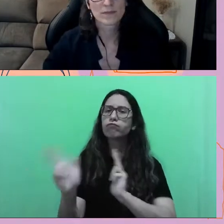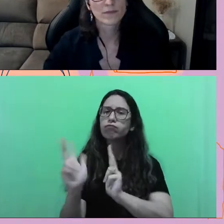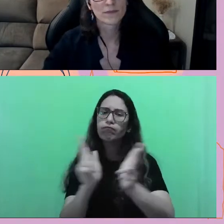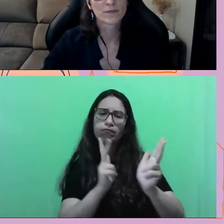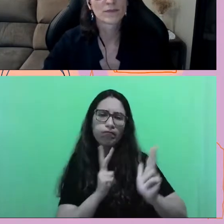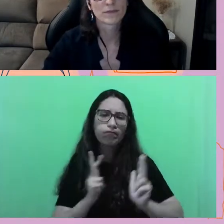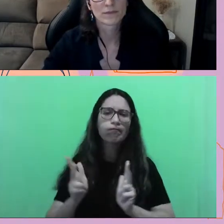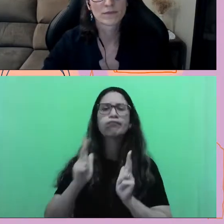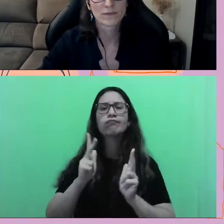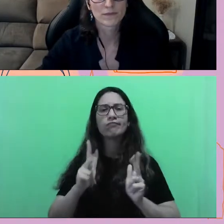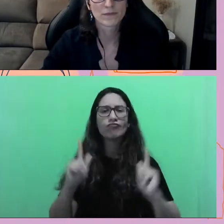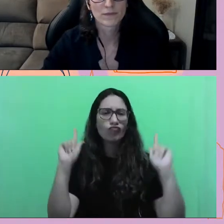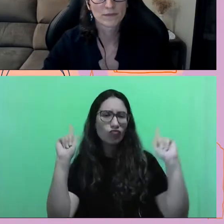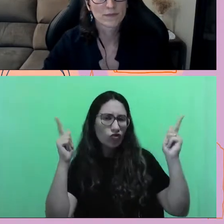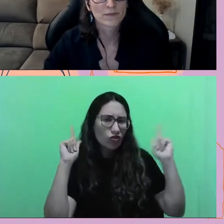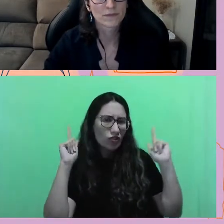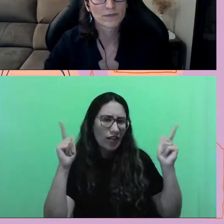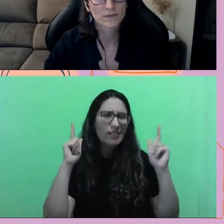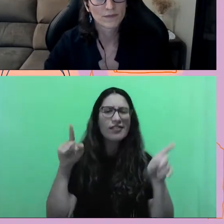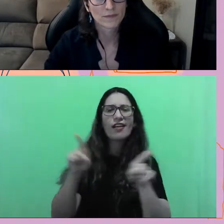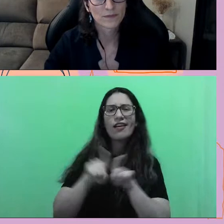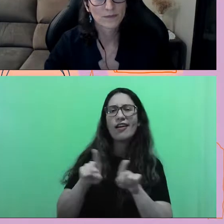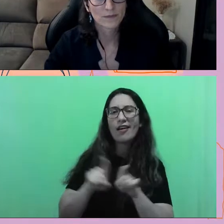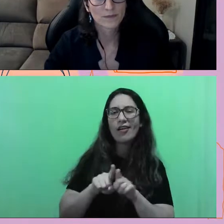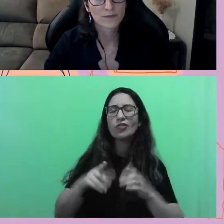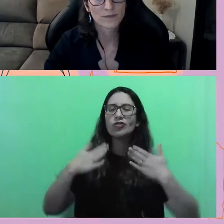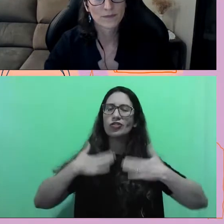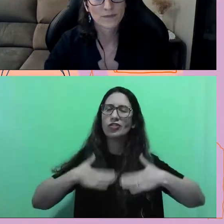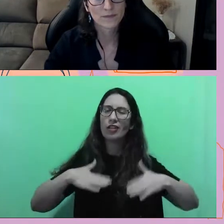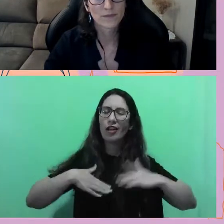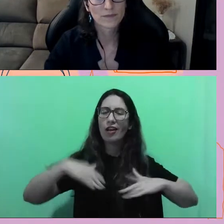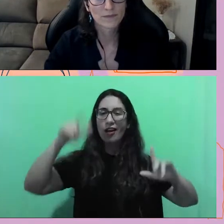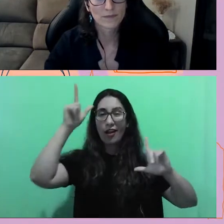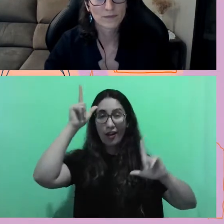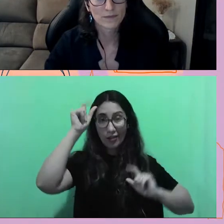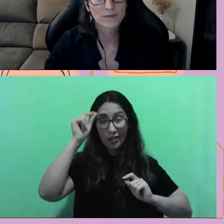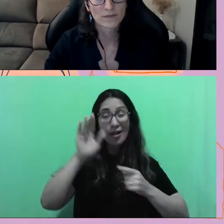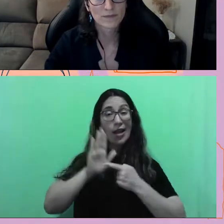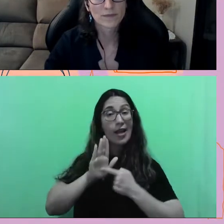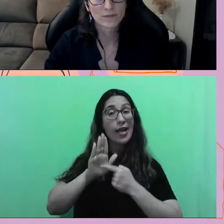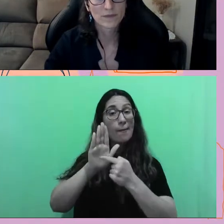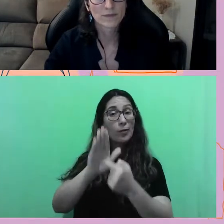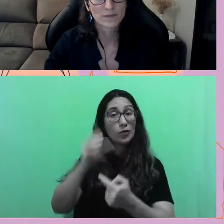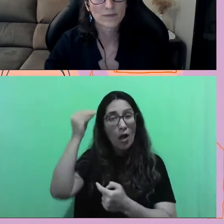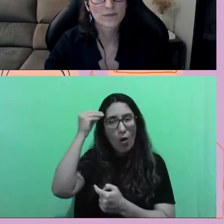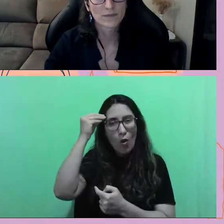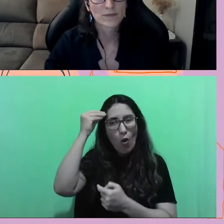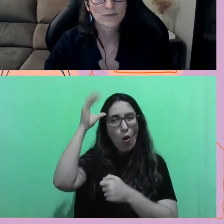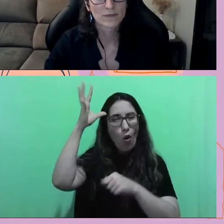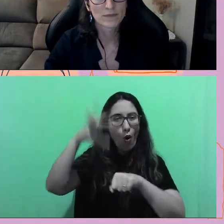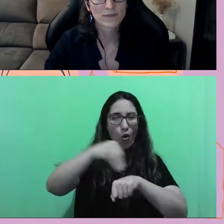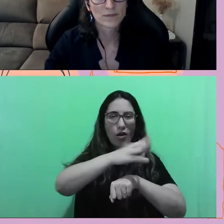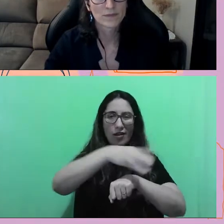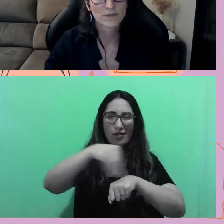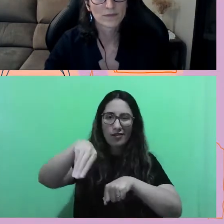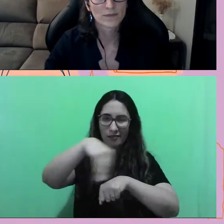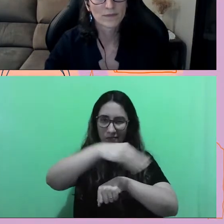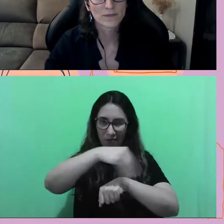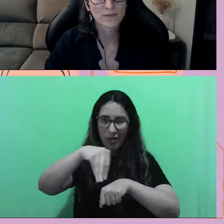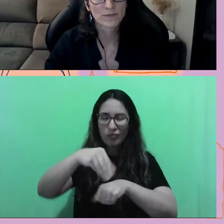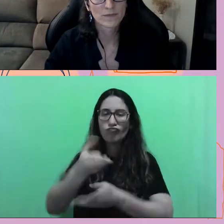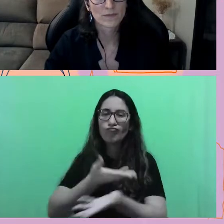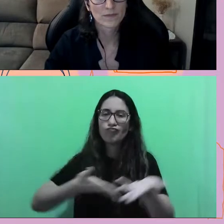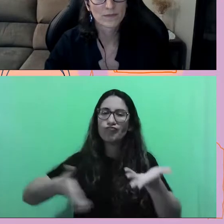lugar do relaxamento, e apresentar os conhecimentos cervejeiros acaba fazendo a gente ter